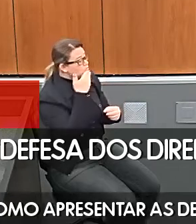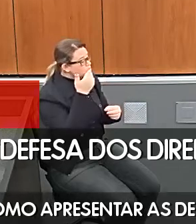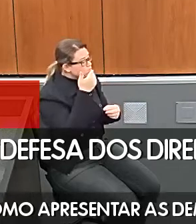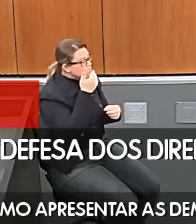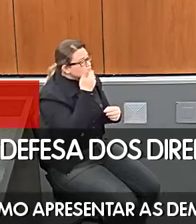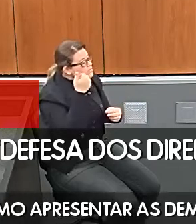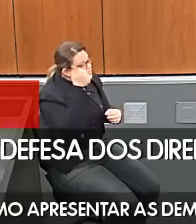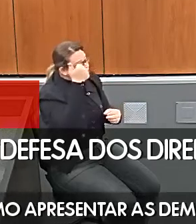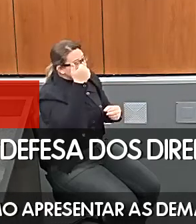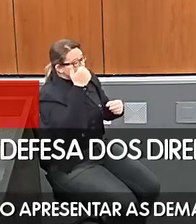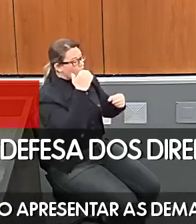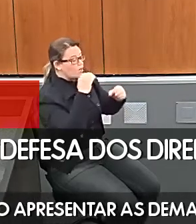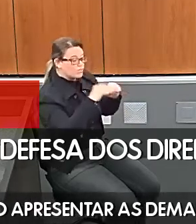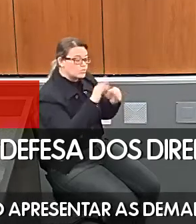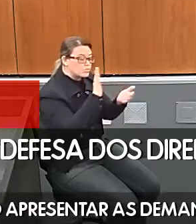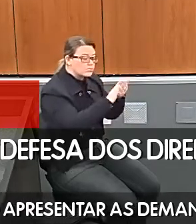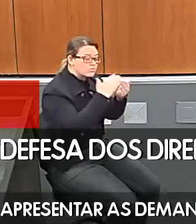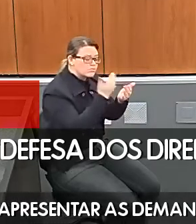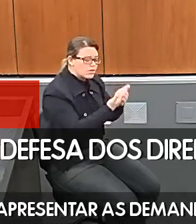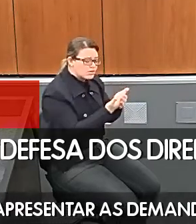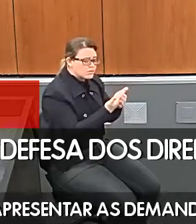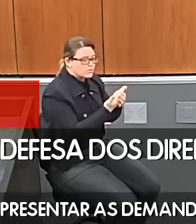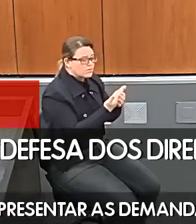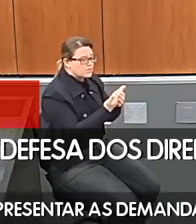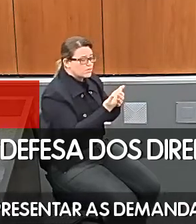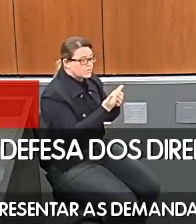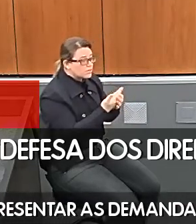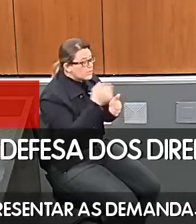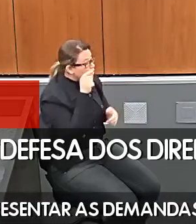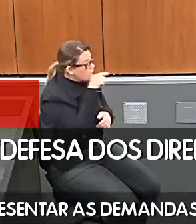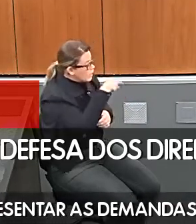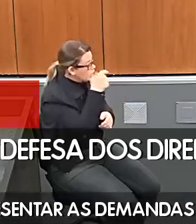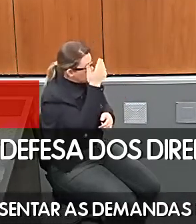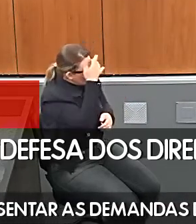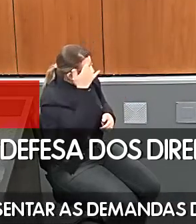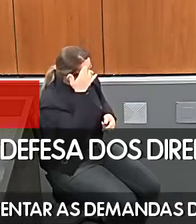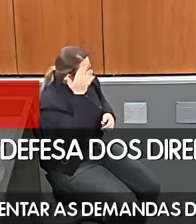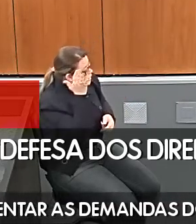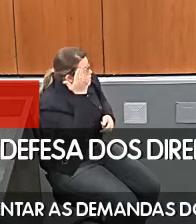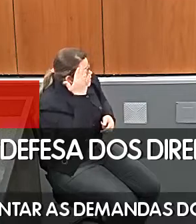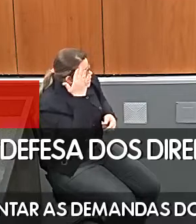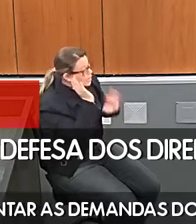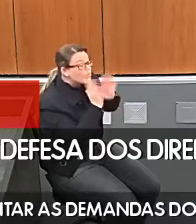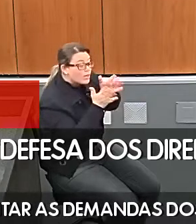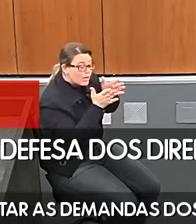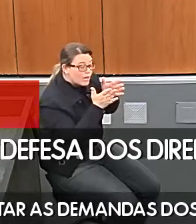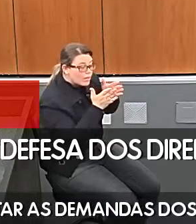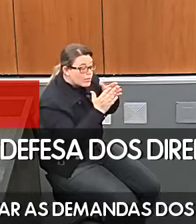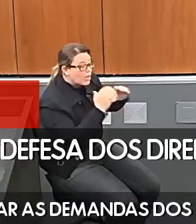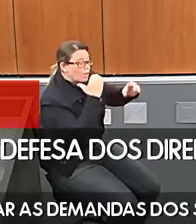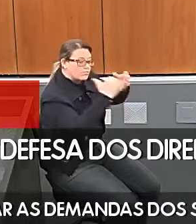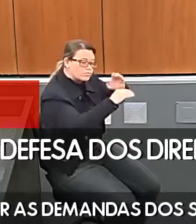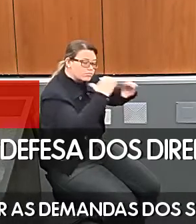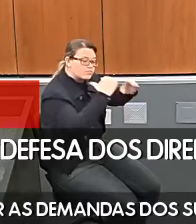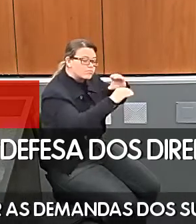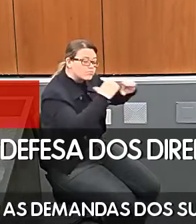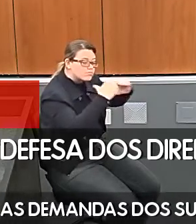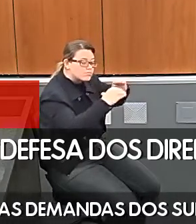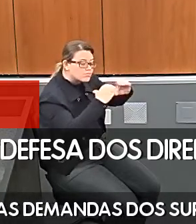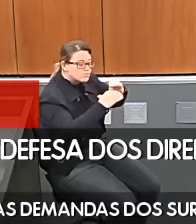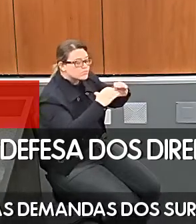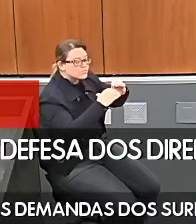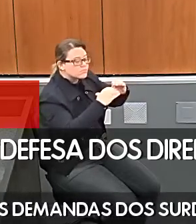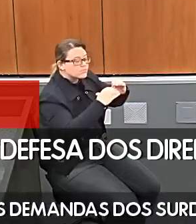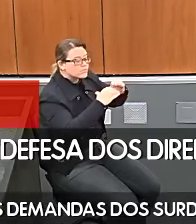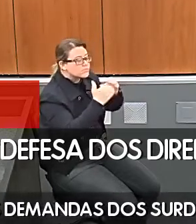uma falta de responsabilidade do governo para com vocês. Então, eu gostei muito dessa fala, dizendo do